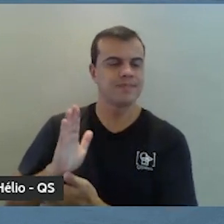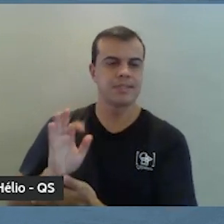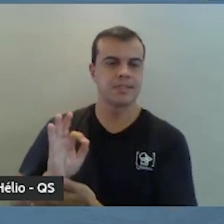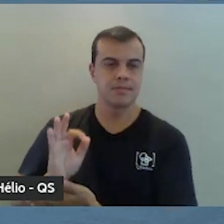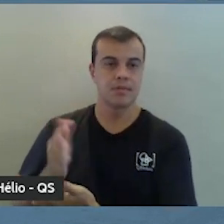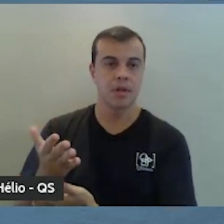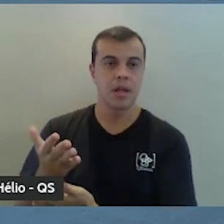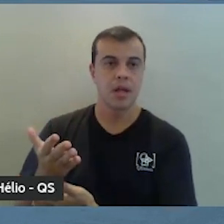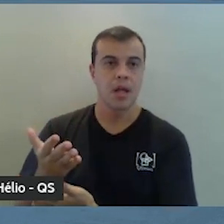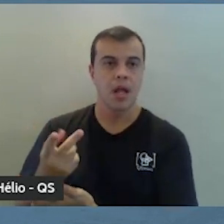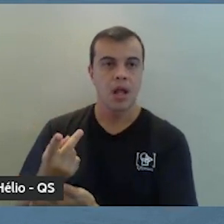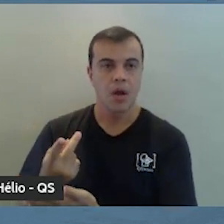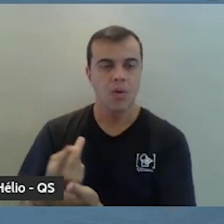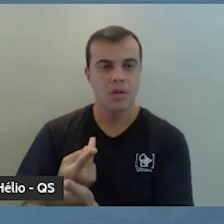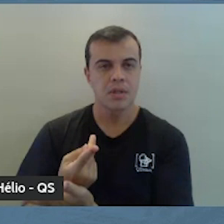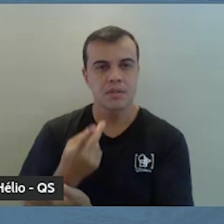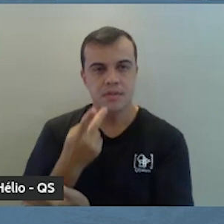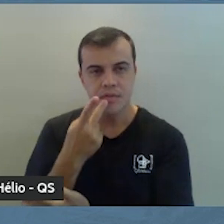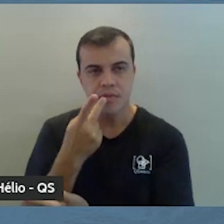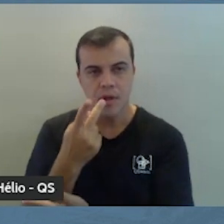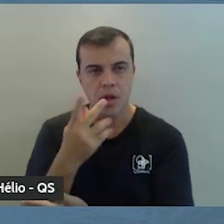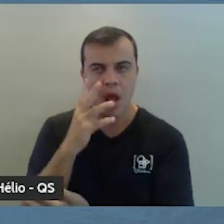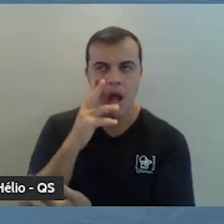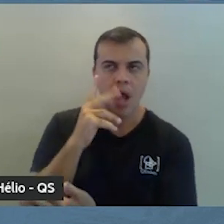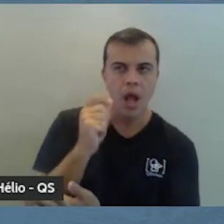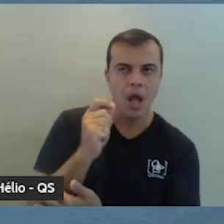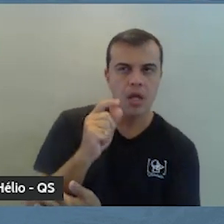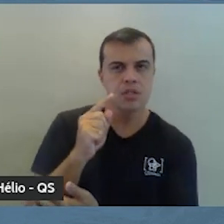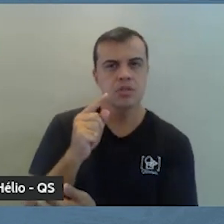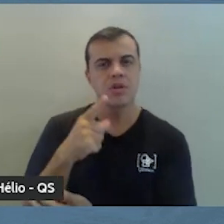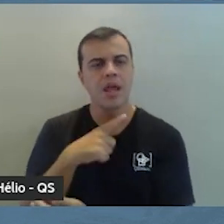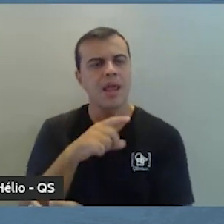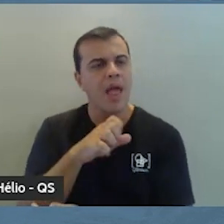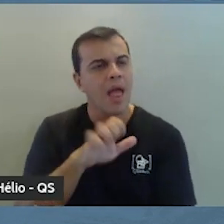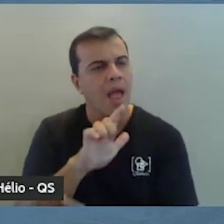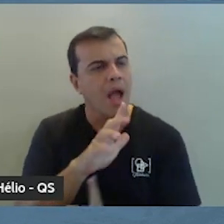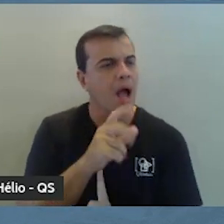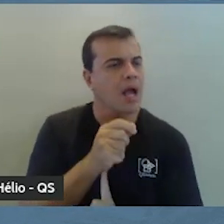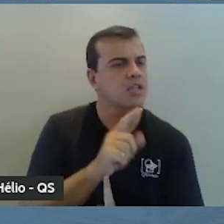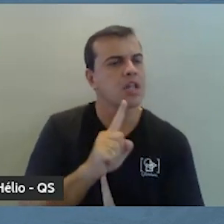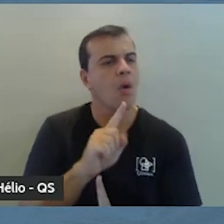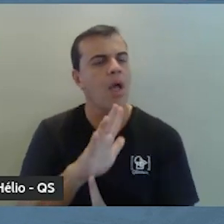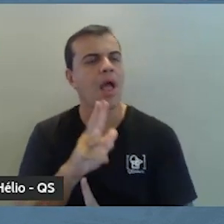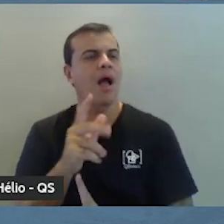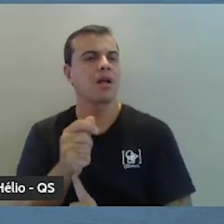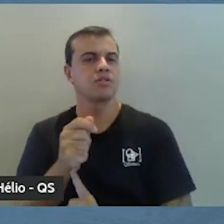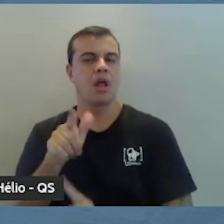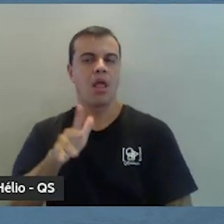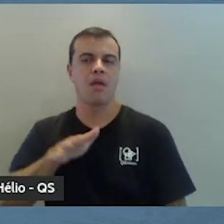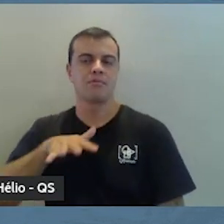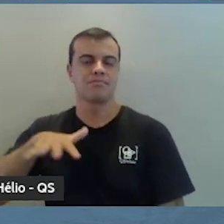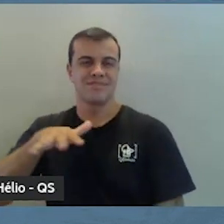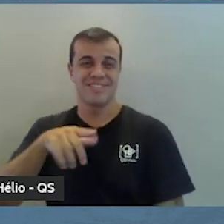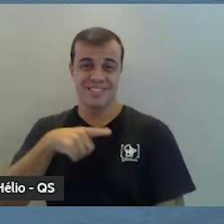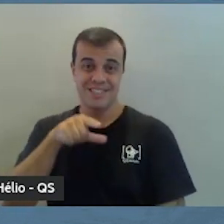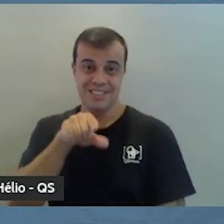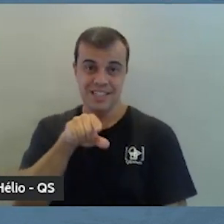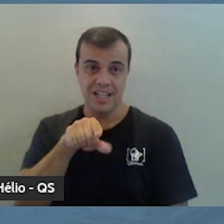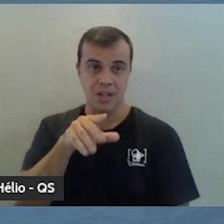que é aquela que diz o que é arte e o que não é arte. Então, ainda nesse momento, existe